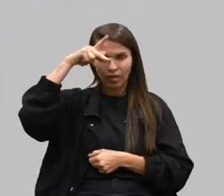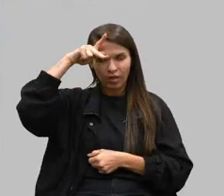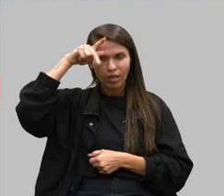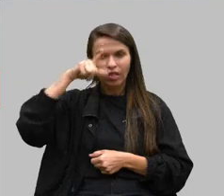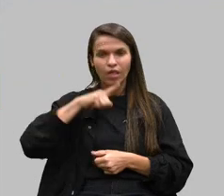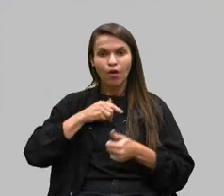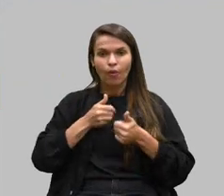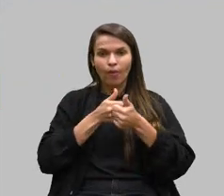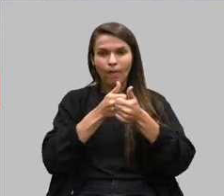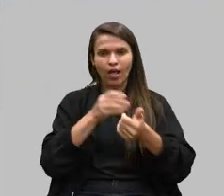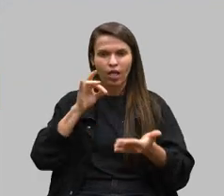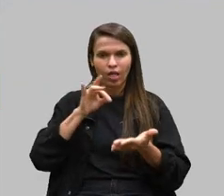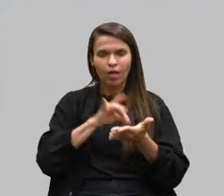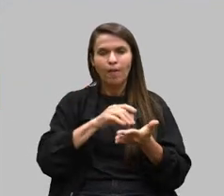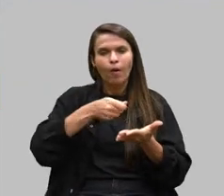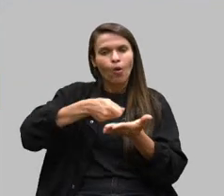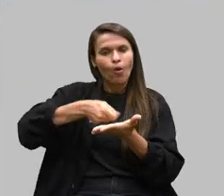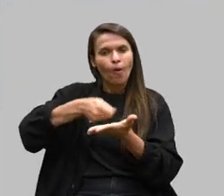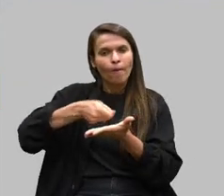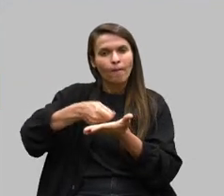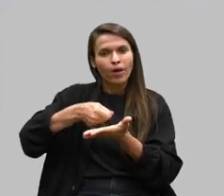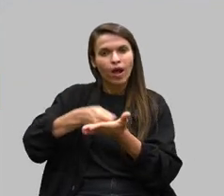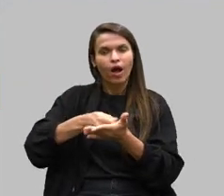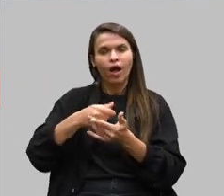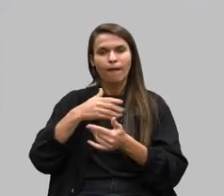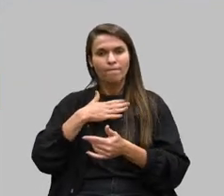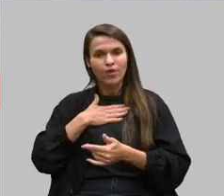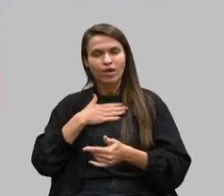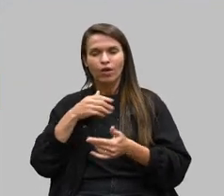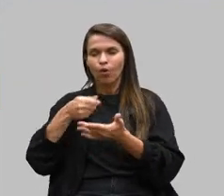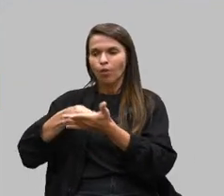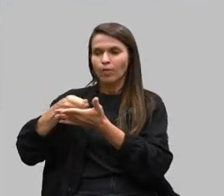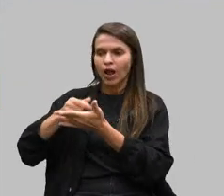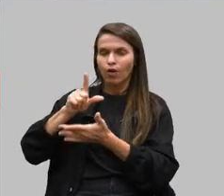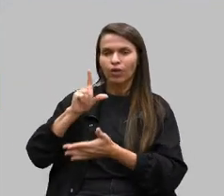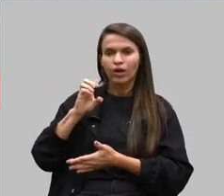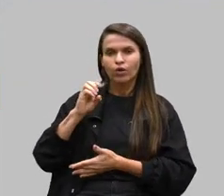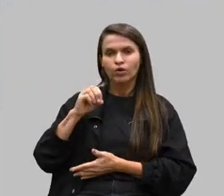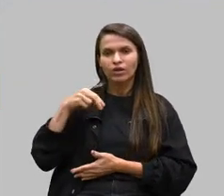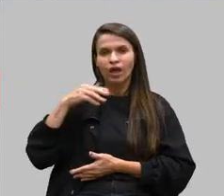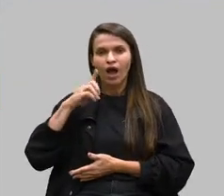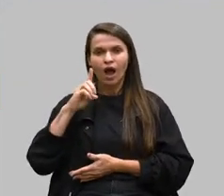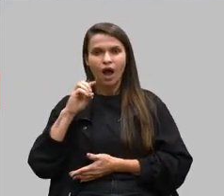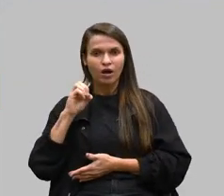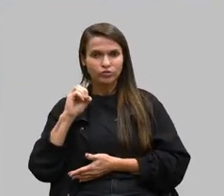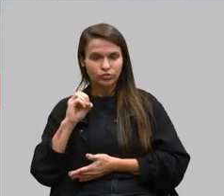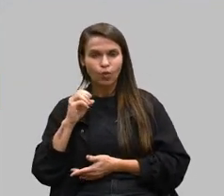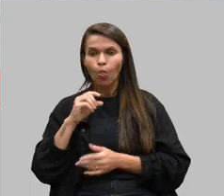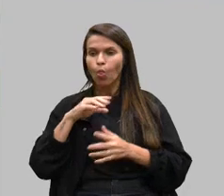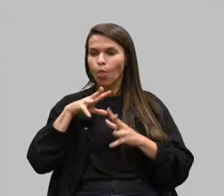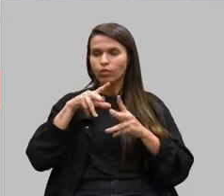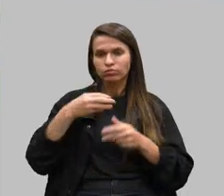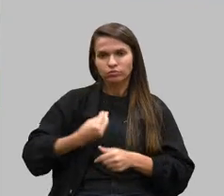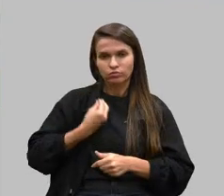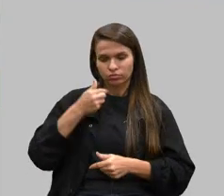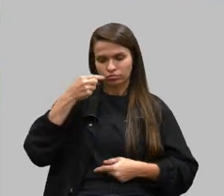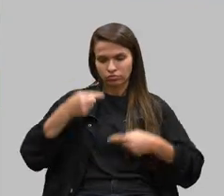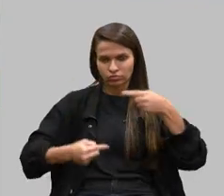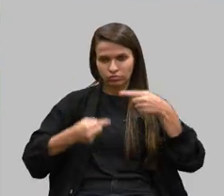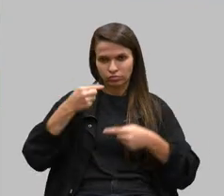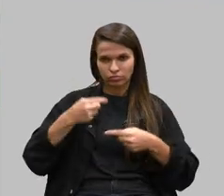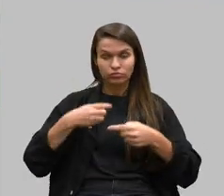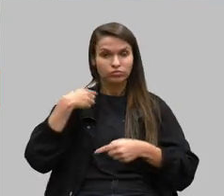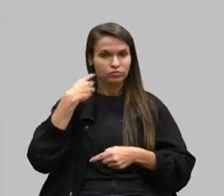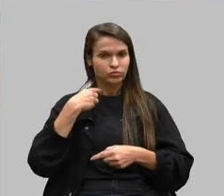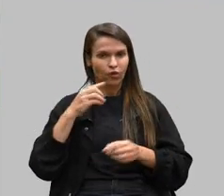real de poder cobrar a mim cobrar o Leonardo cobrar o ministro Renan e todos que se fazem aqui presentes nessas discussões então deputada assim